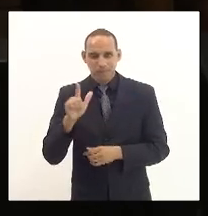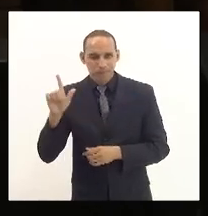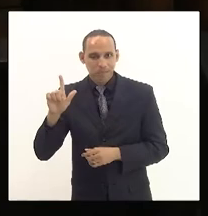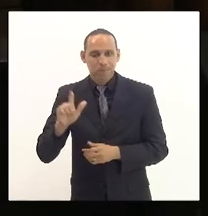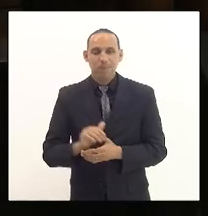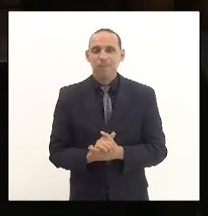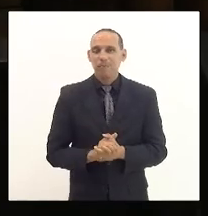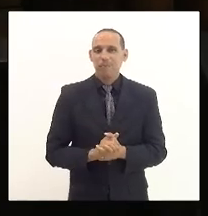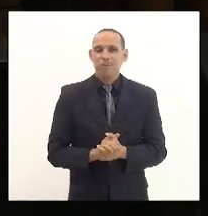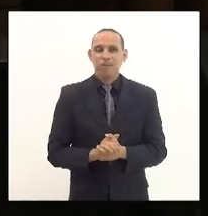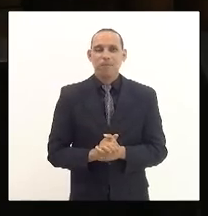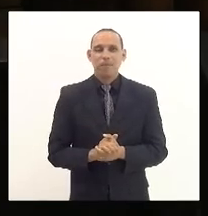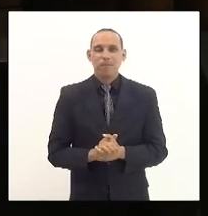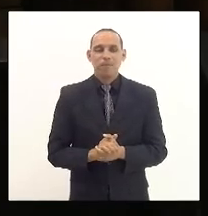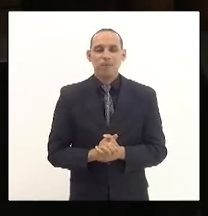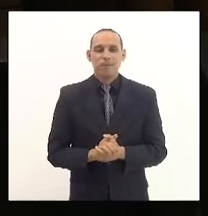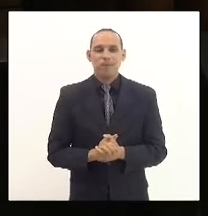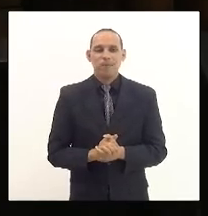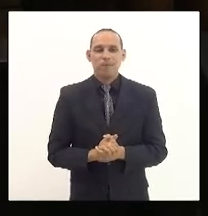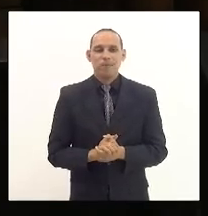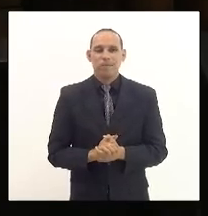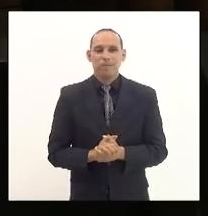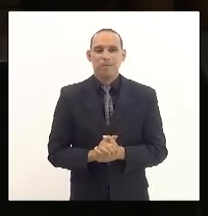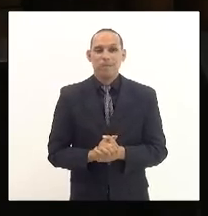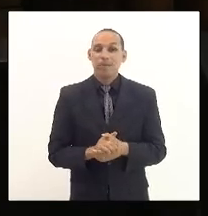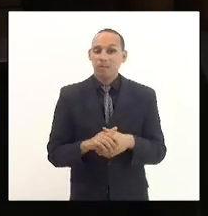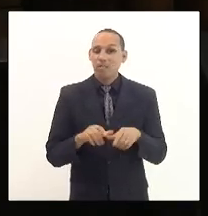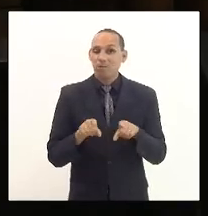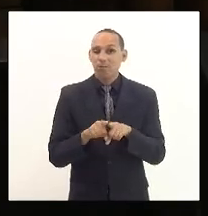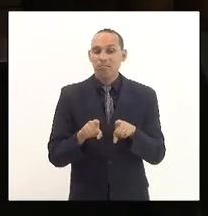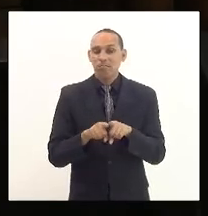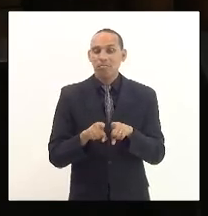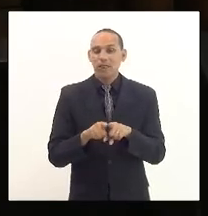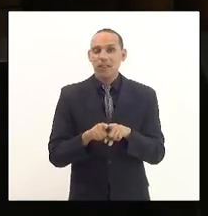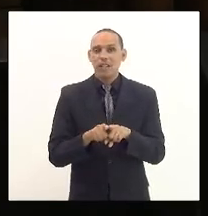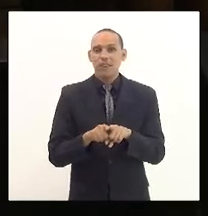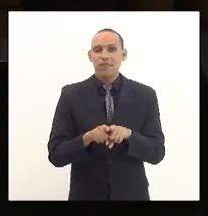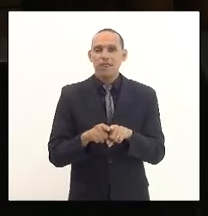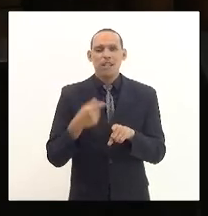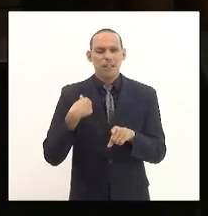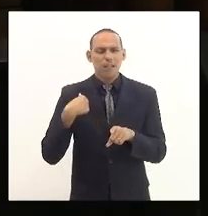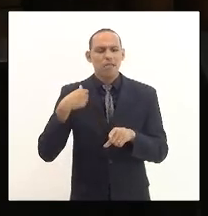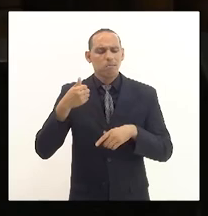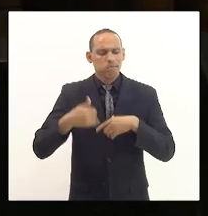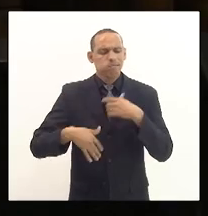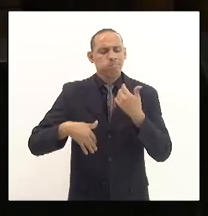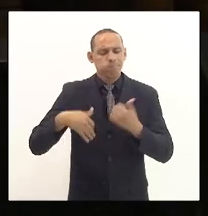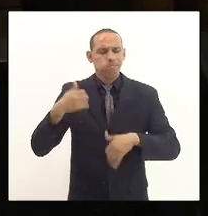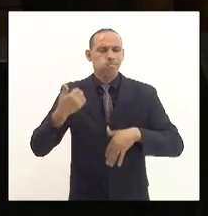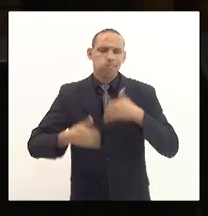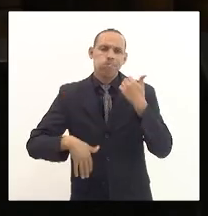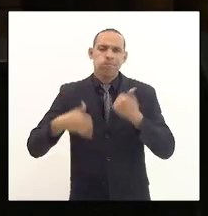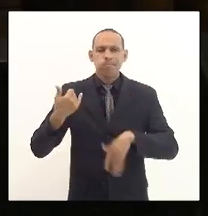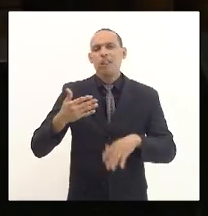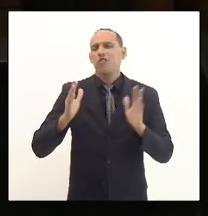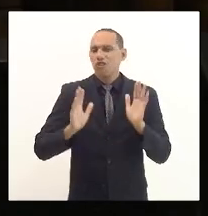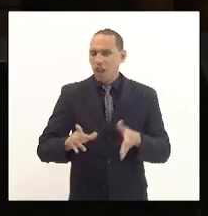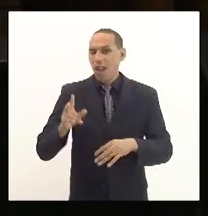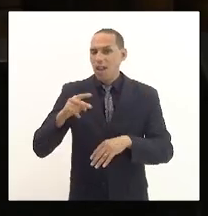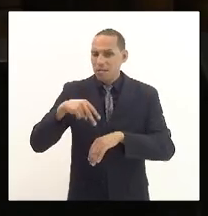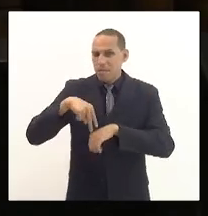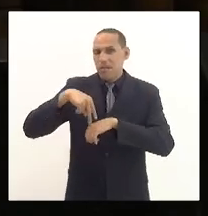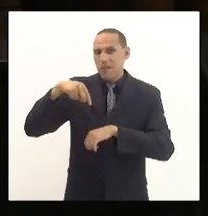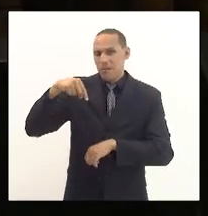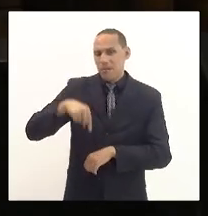sobre o outro tema que também já foi objeto da minha fala aqui nesta Tribuna